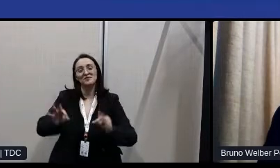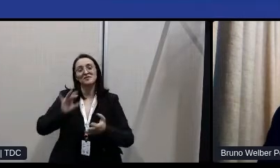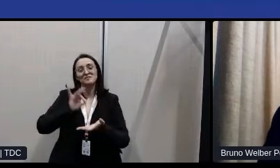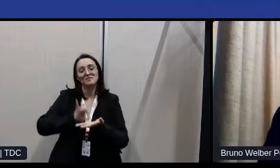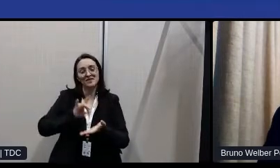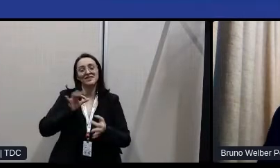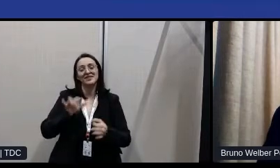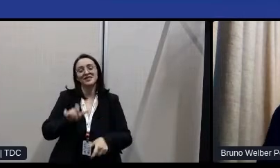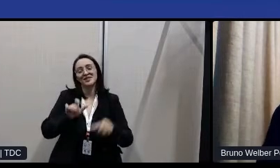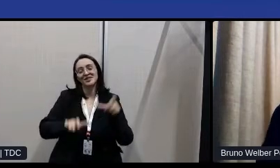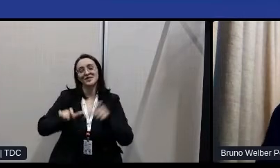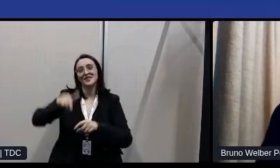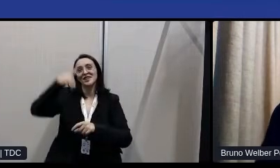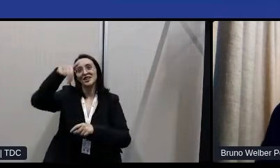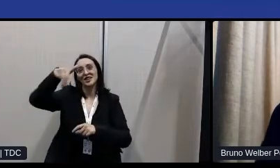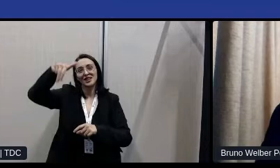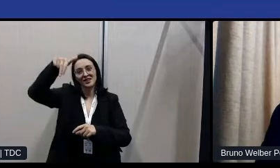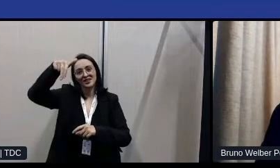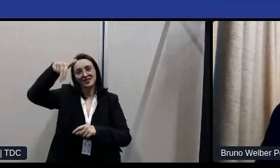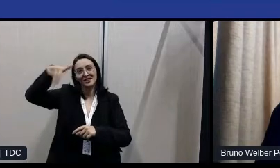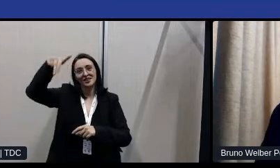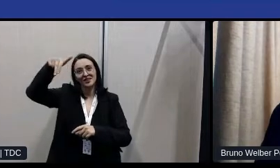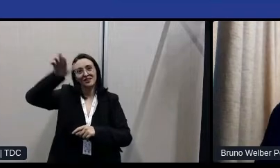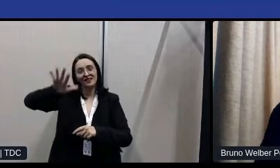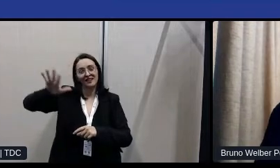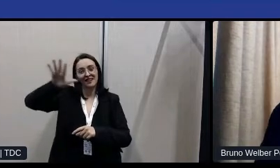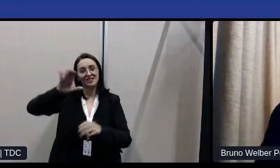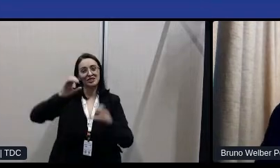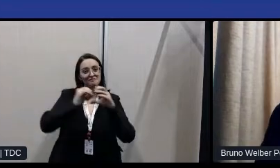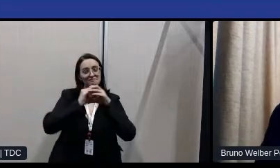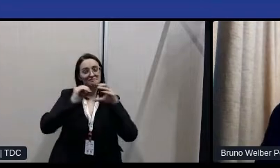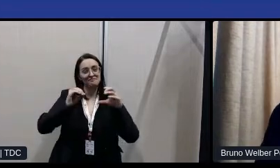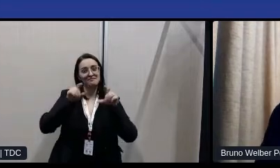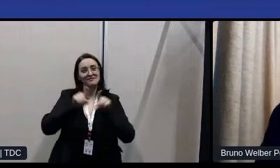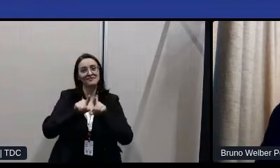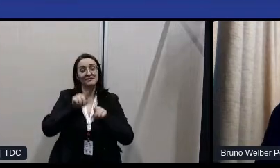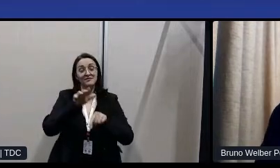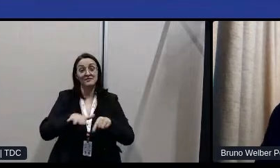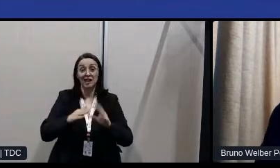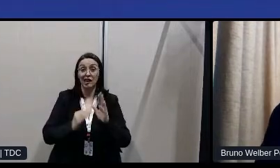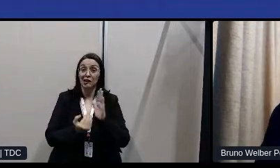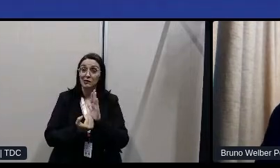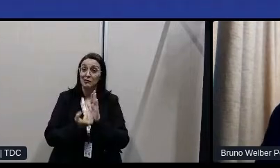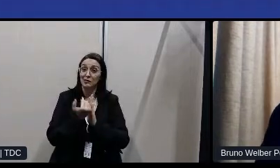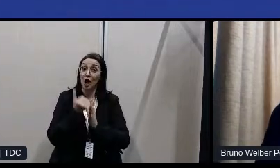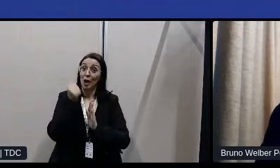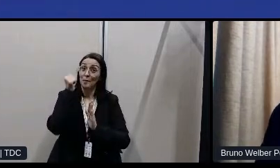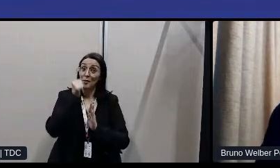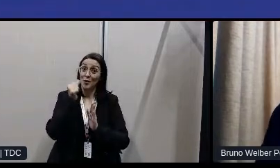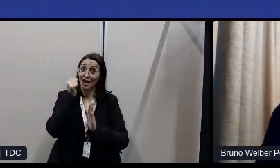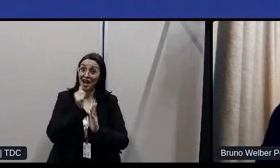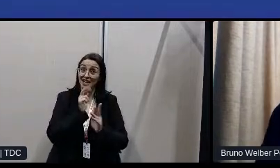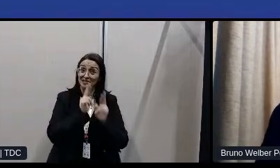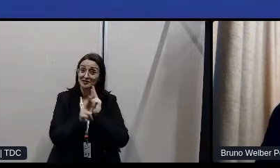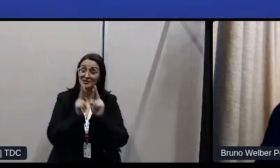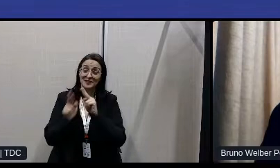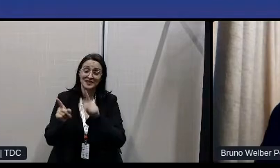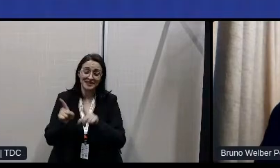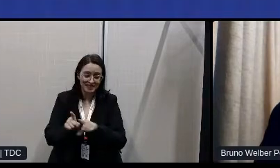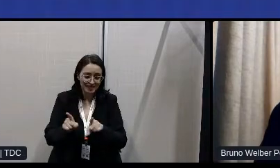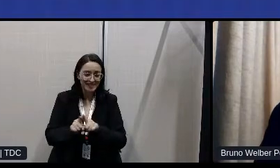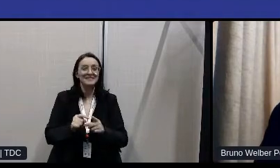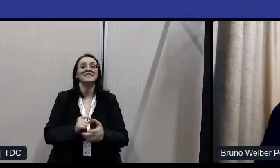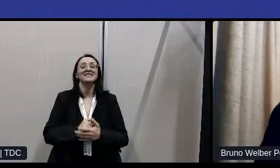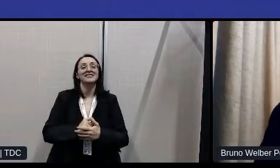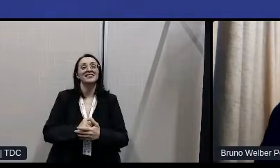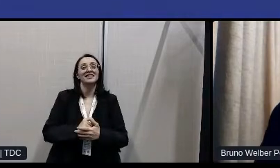e Centro-Oeste. Outro ponto interessante é que teve um aumento também no número de mulheres que responderam à pesquisa. A